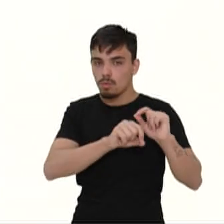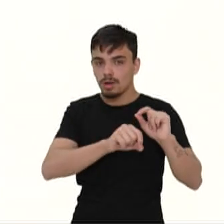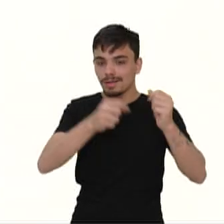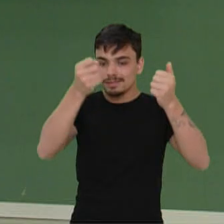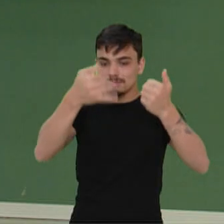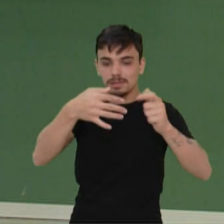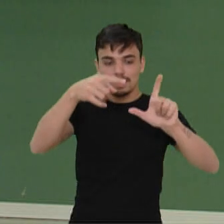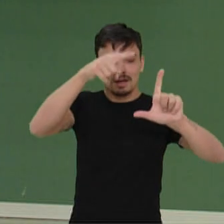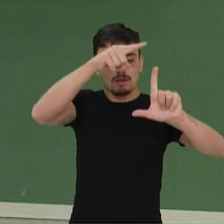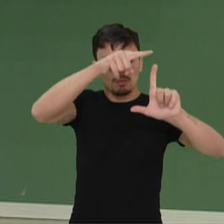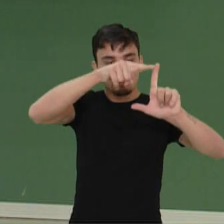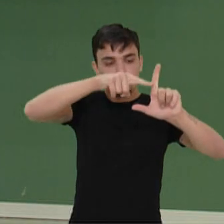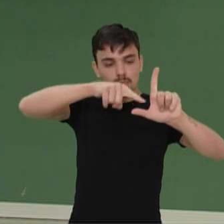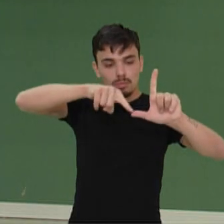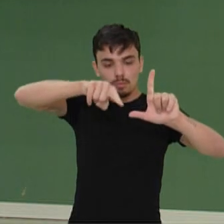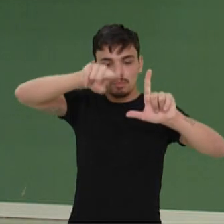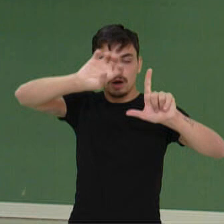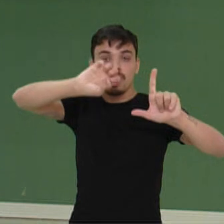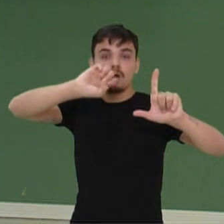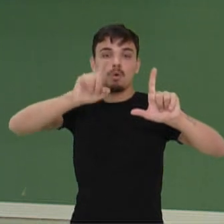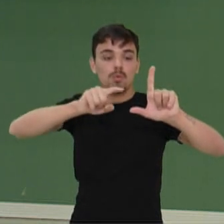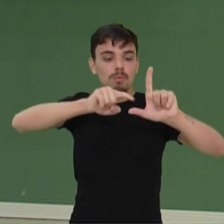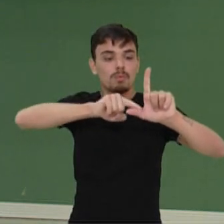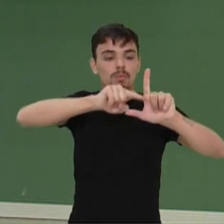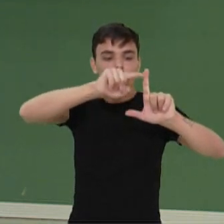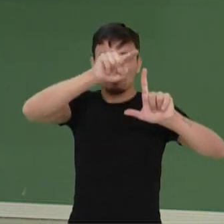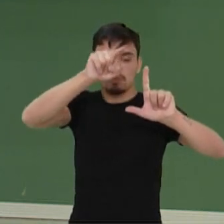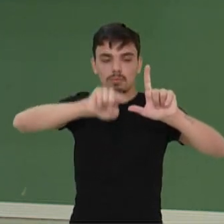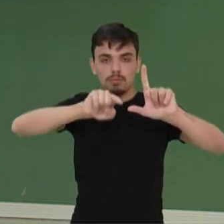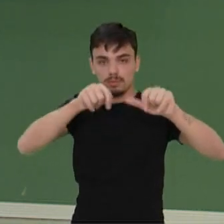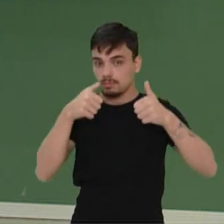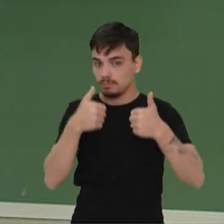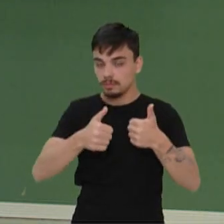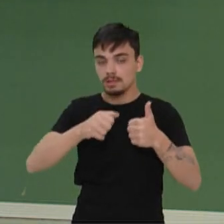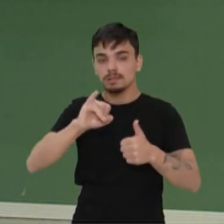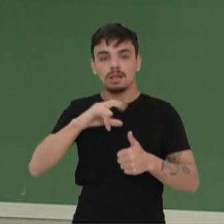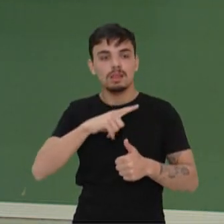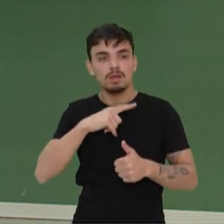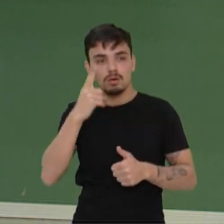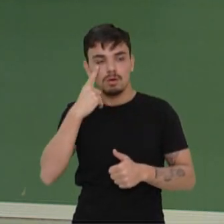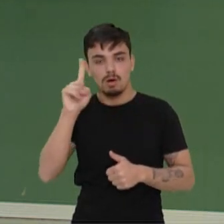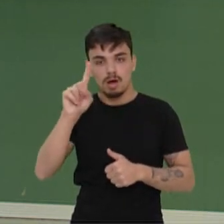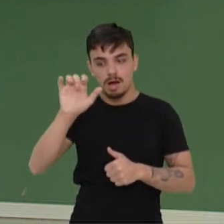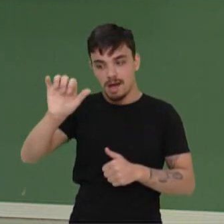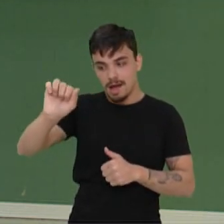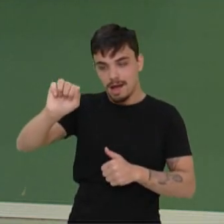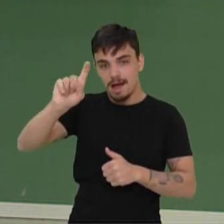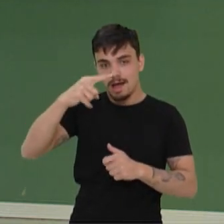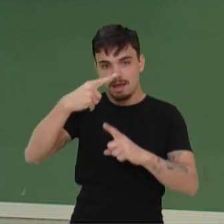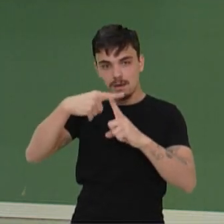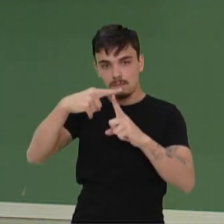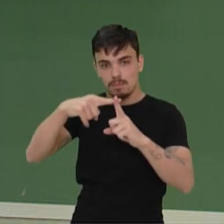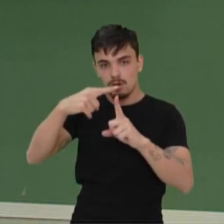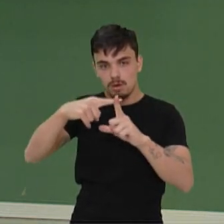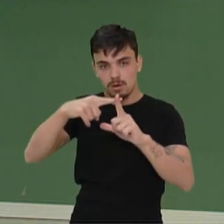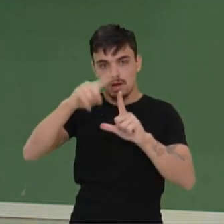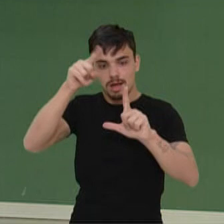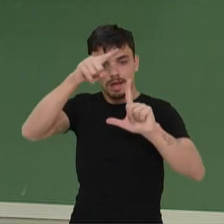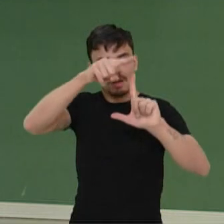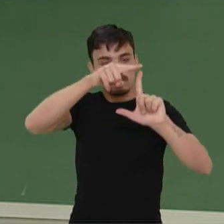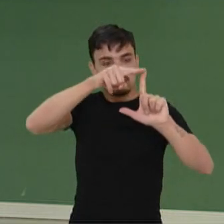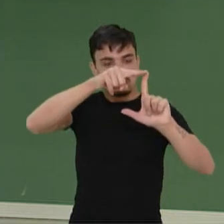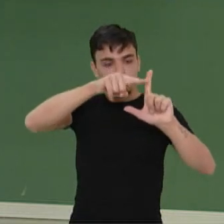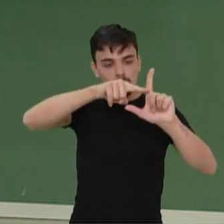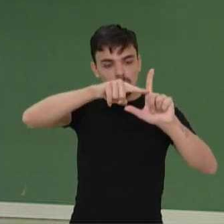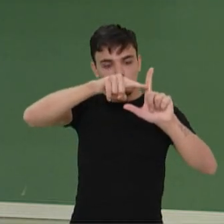concavidade, se a concavidade é voltada para cima ou para baixo. Tá? Então, nesses que estão aqui, se o A é positivo, a concavidade é voltada para cima.